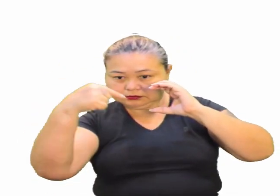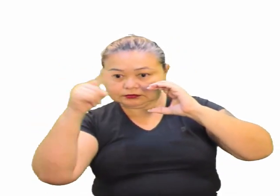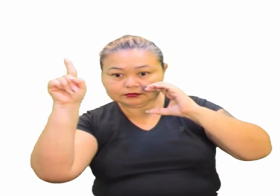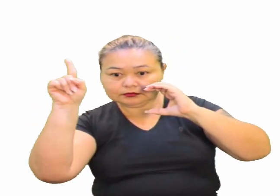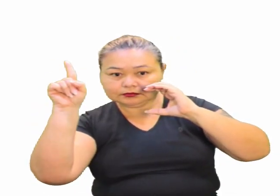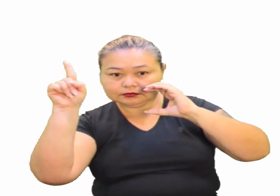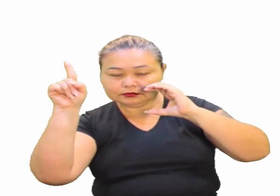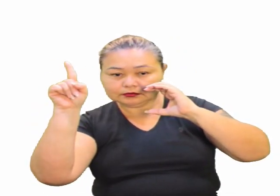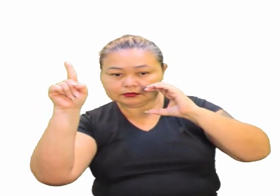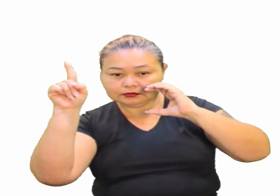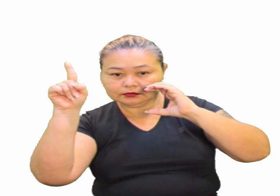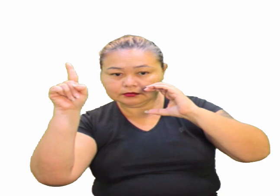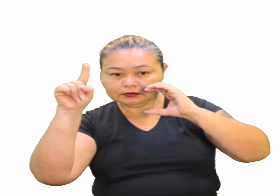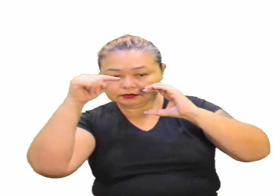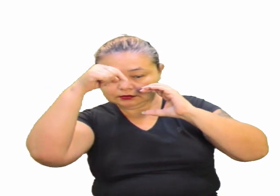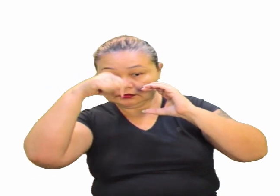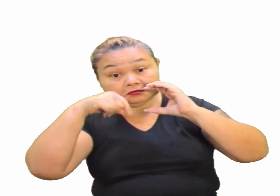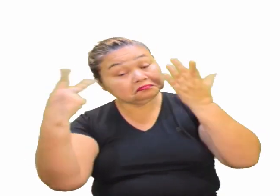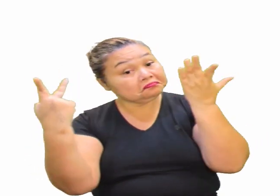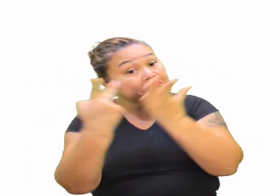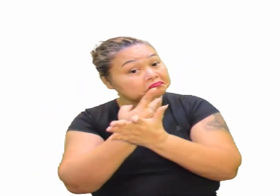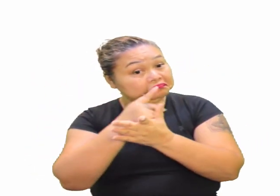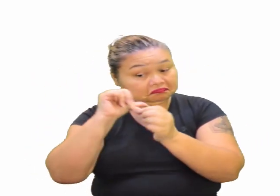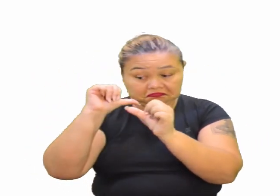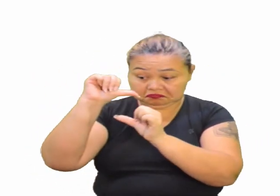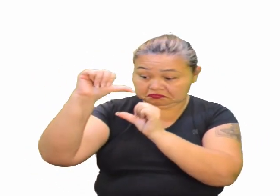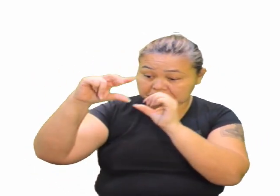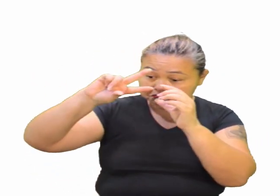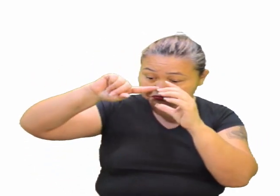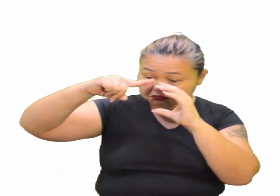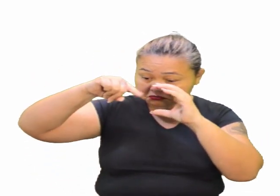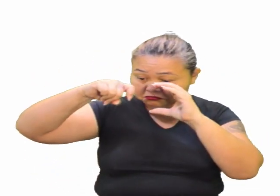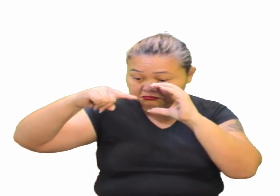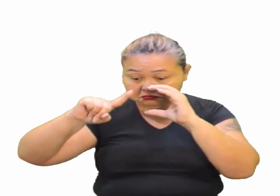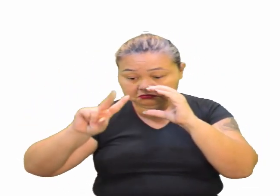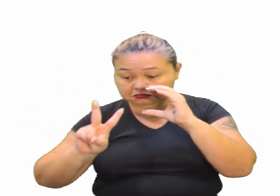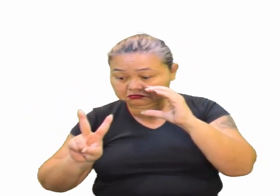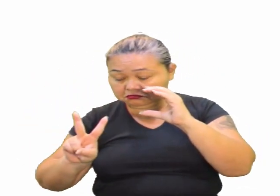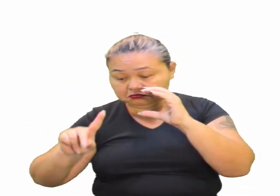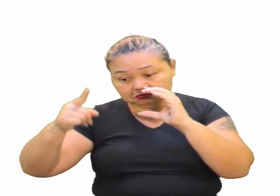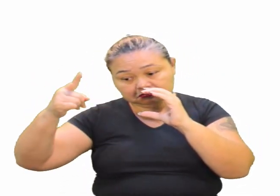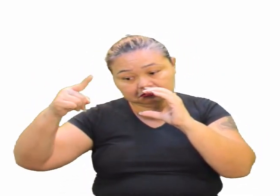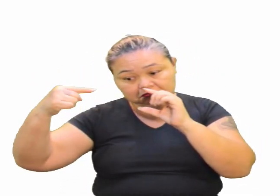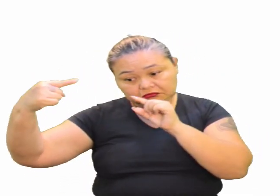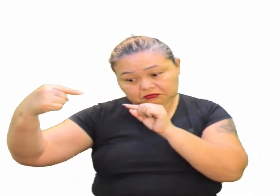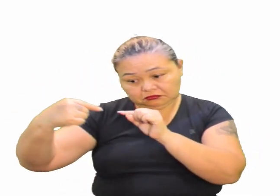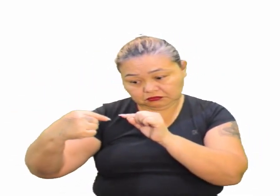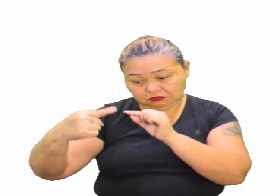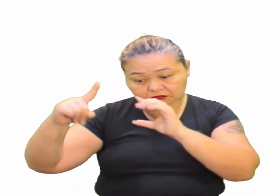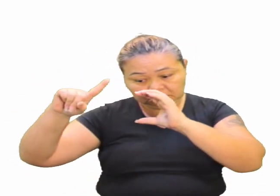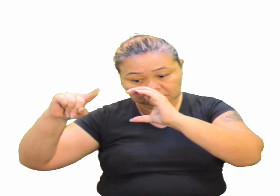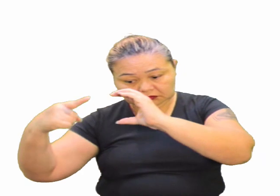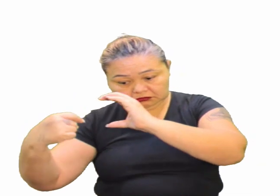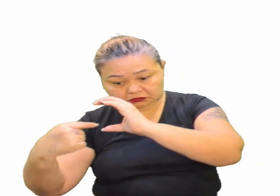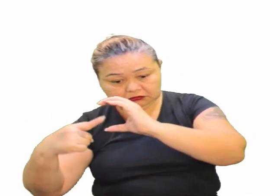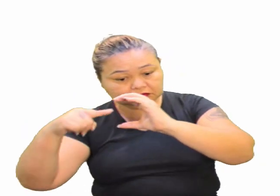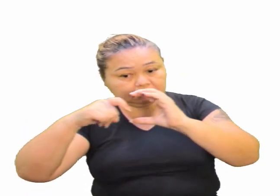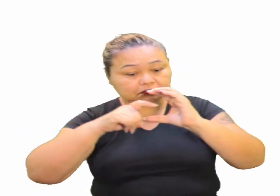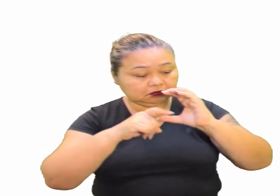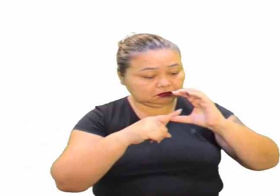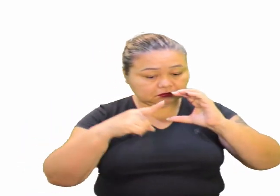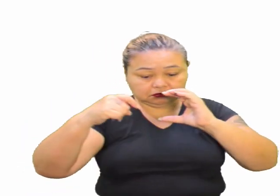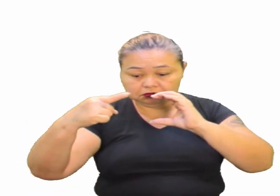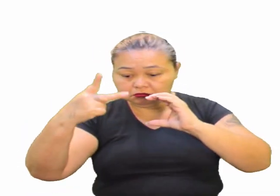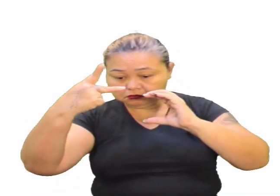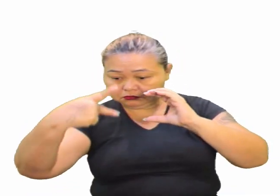fecundou esse. Mas também pode acontecer desse fecundar esse, desse fecundar esse.